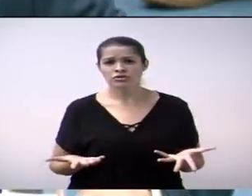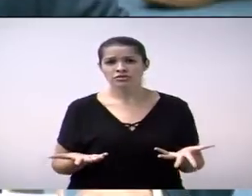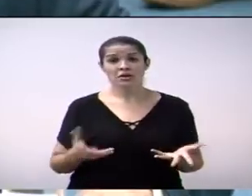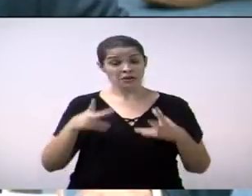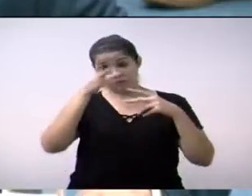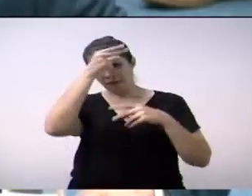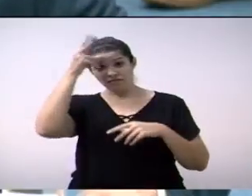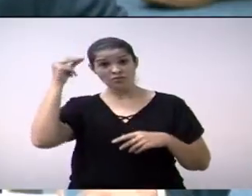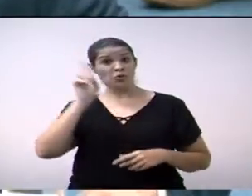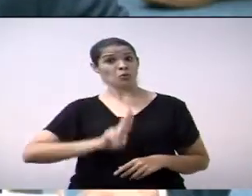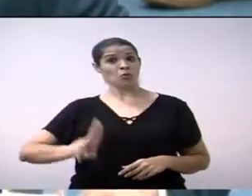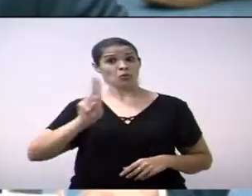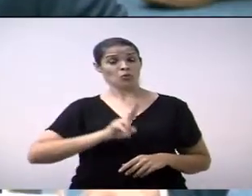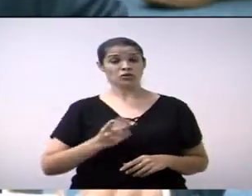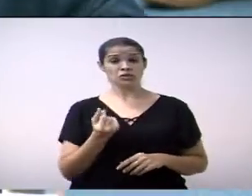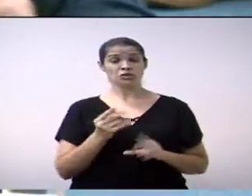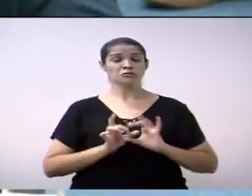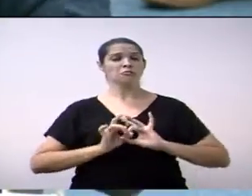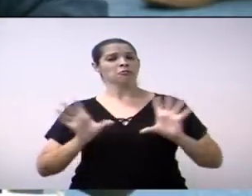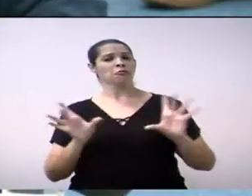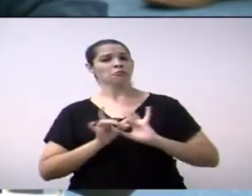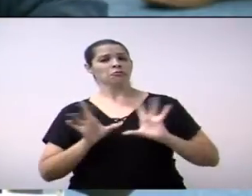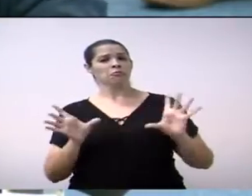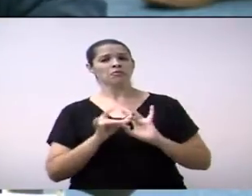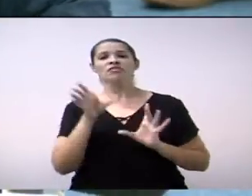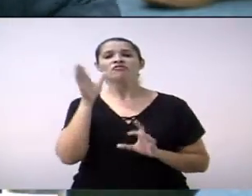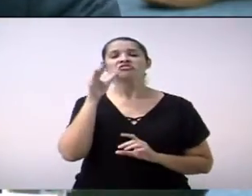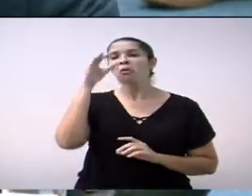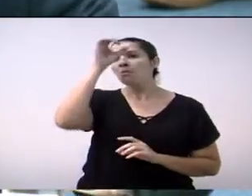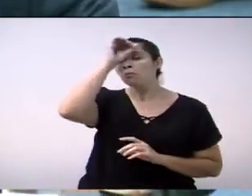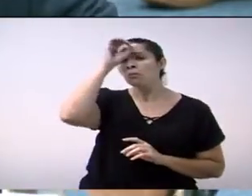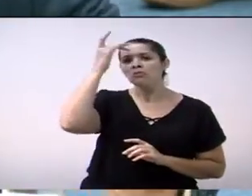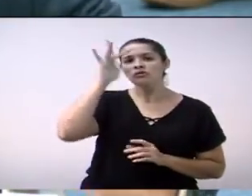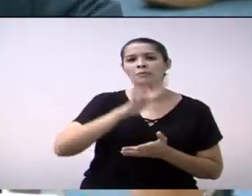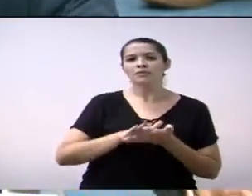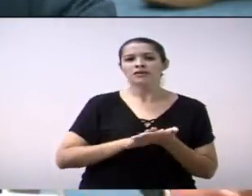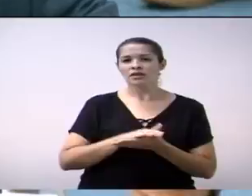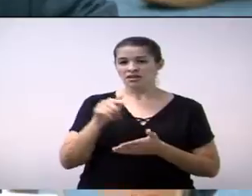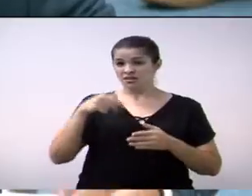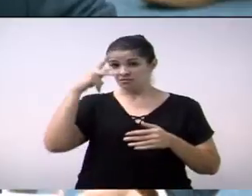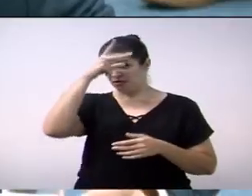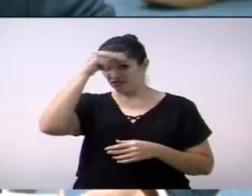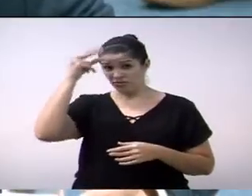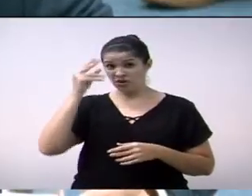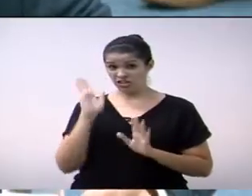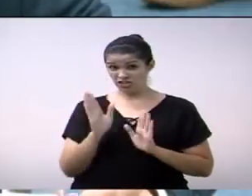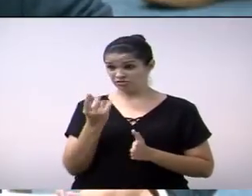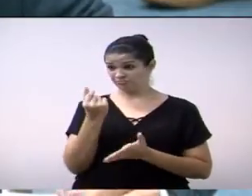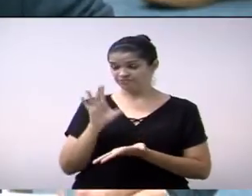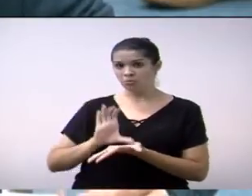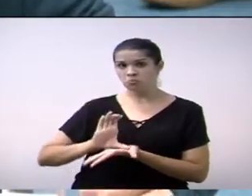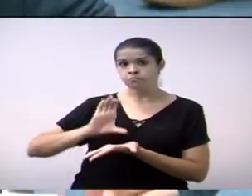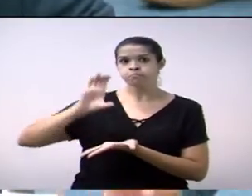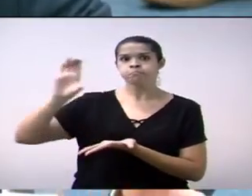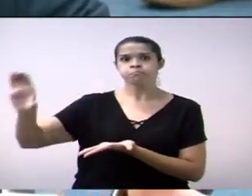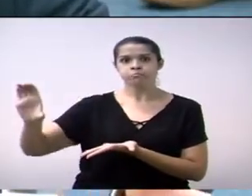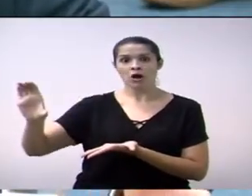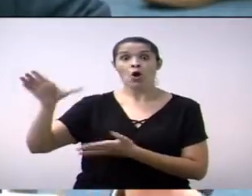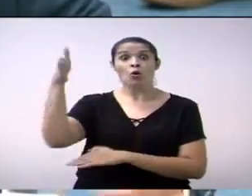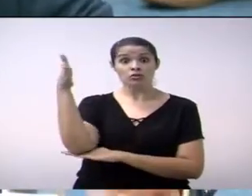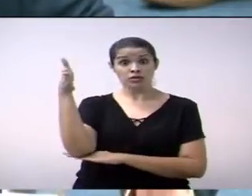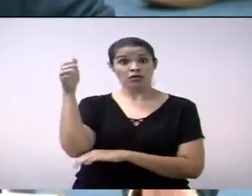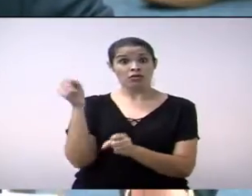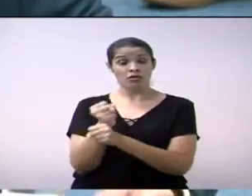mesmo. Ao investir em hotéis, como dei exemplo agora ao